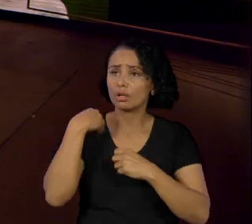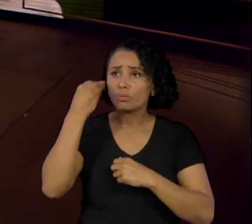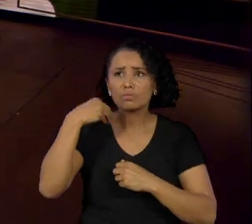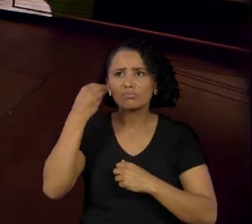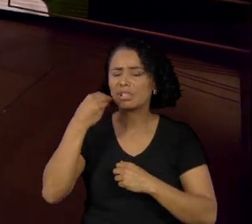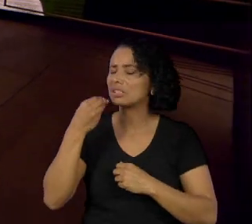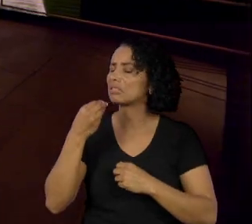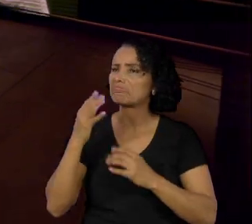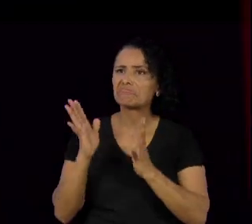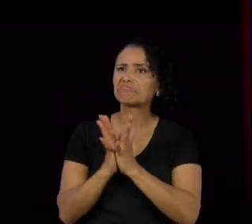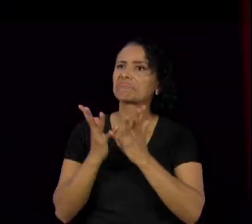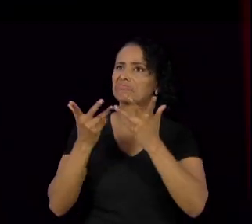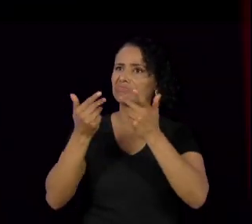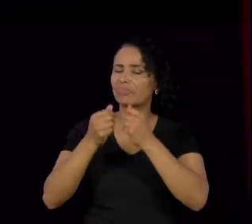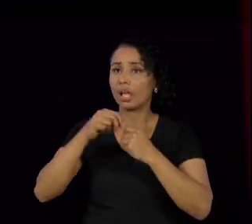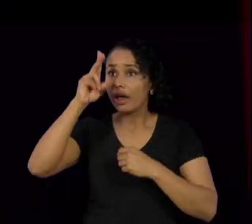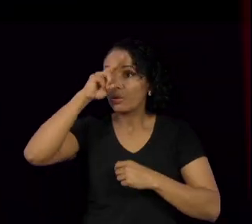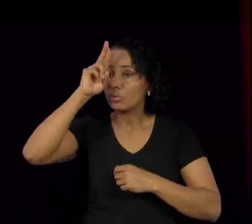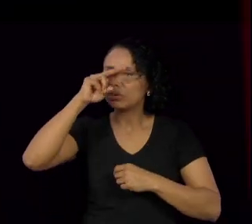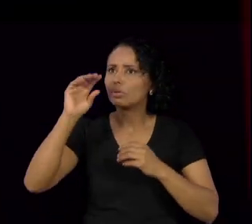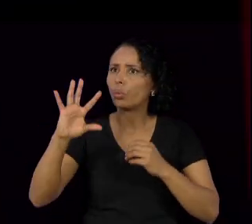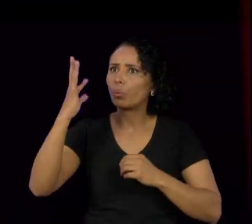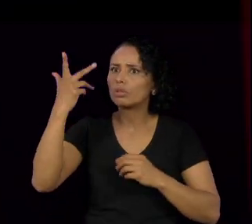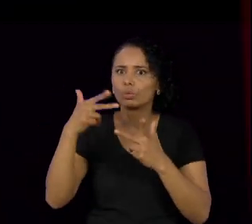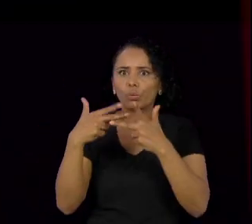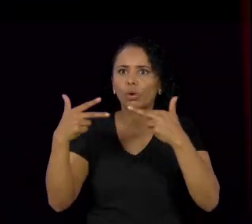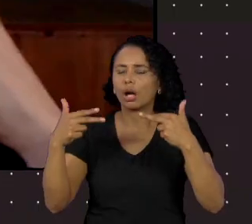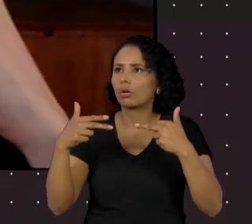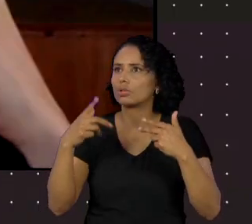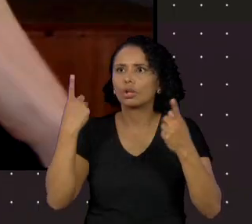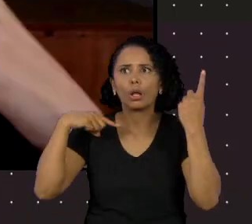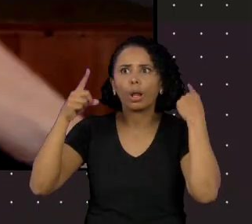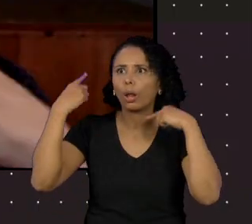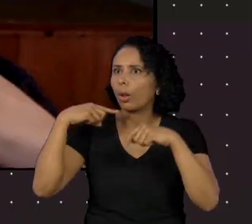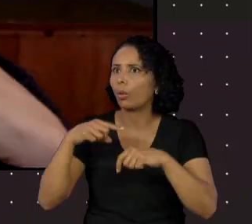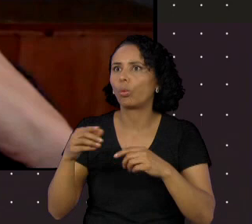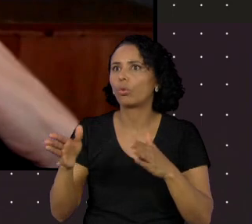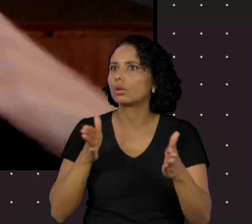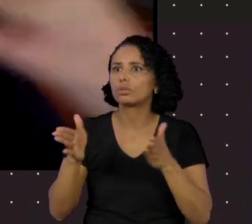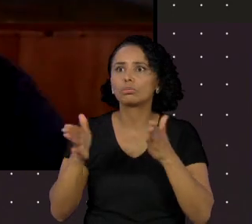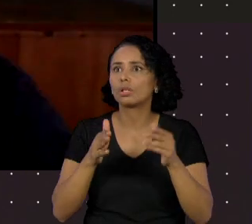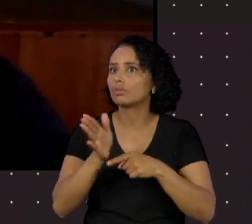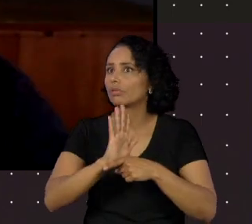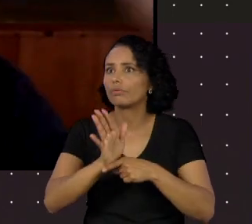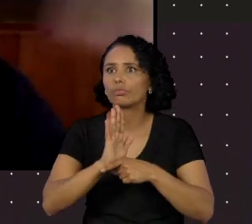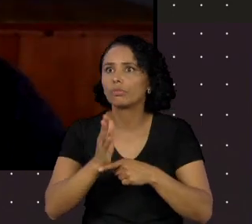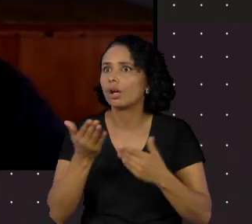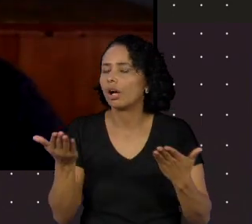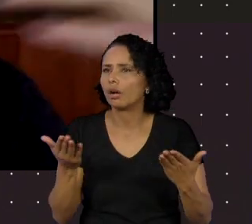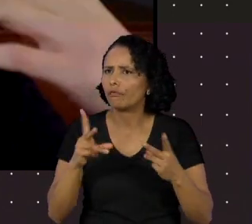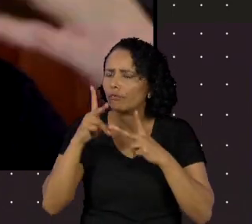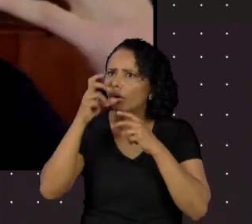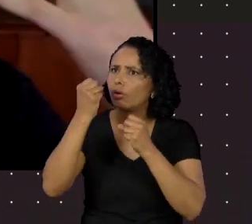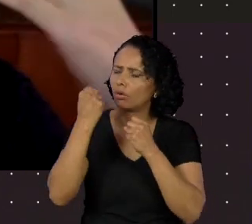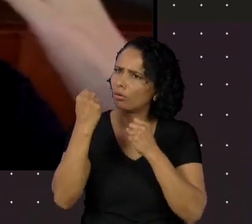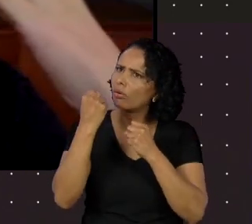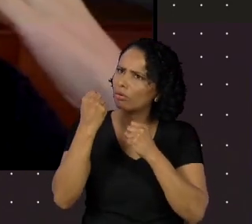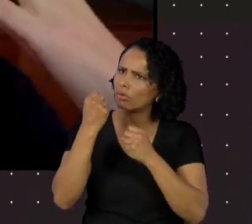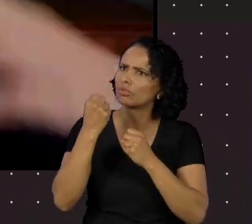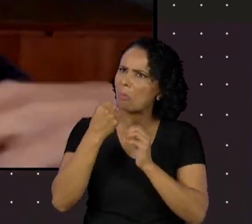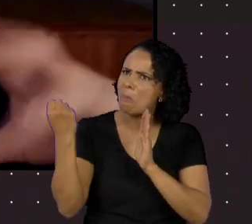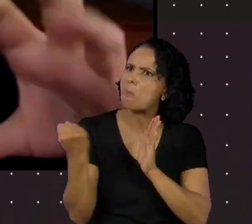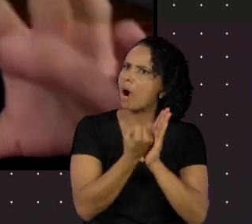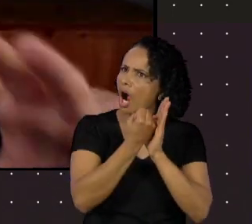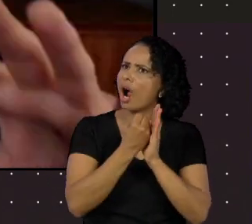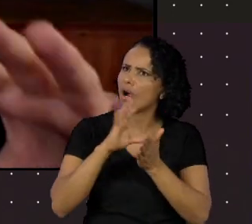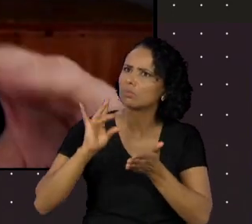muito mágica. Eu lembro também que aconteceu uma coisa muito louca durante as filmagens e forte, né, muito marcante.